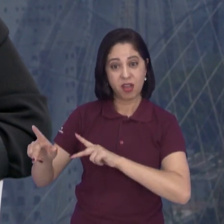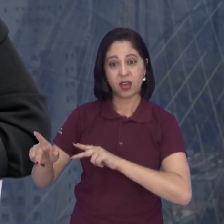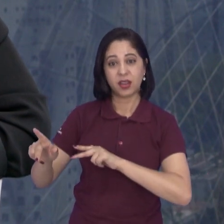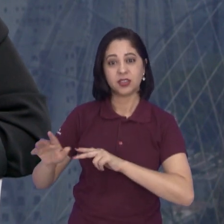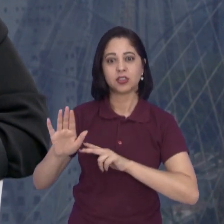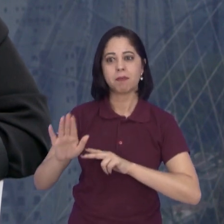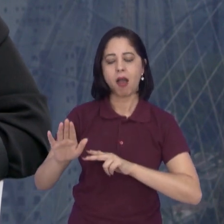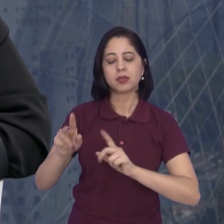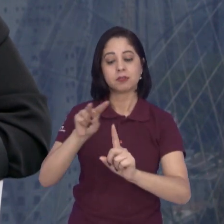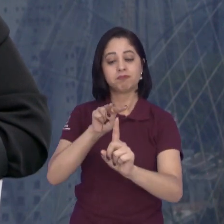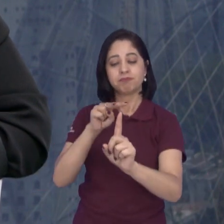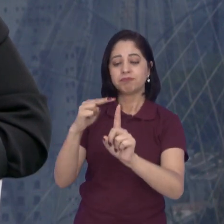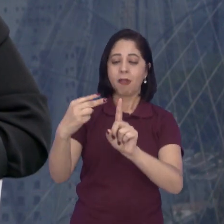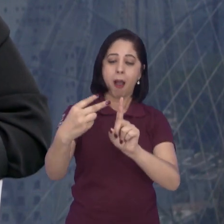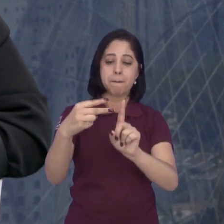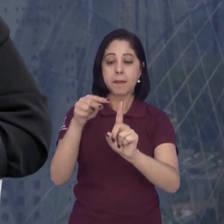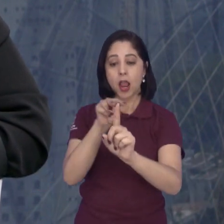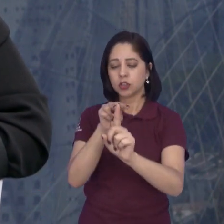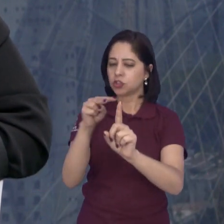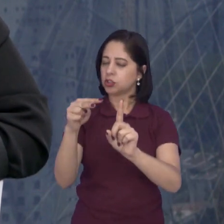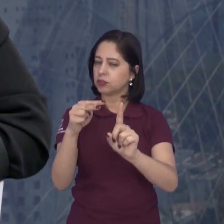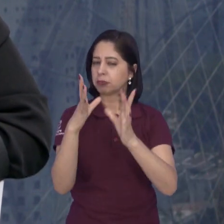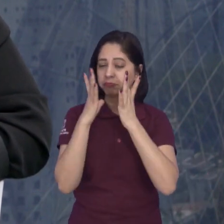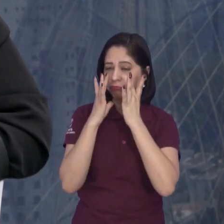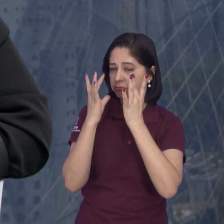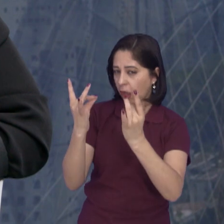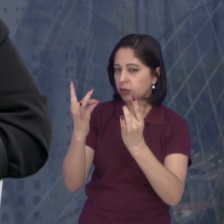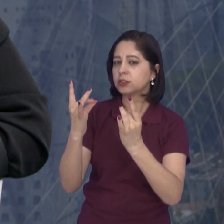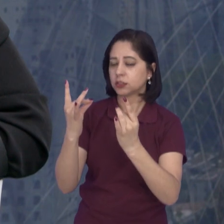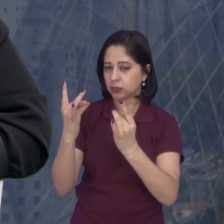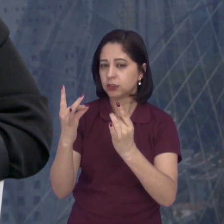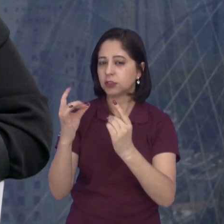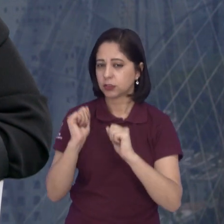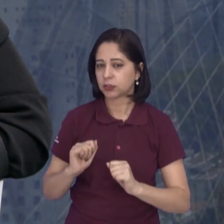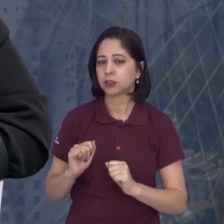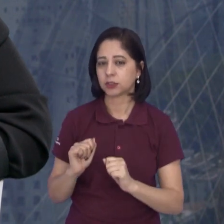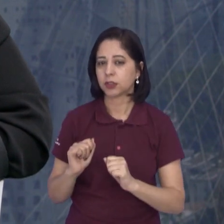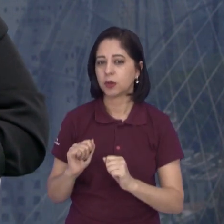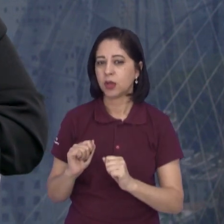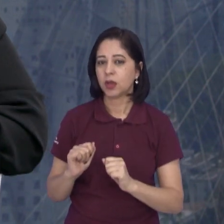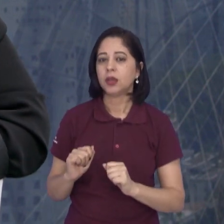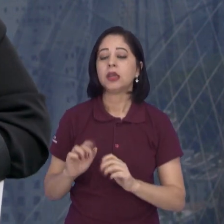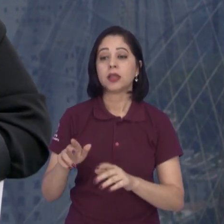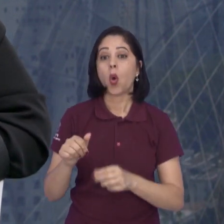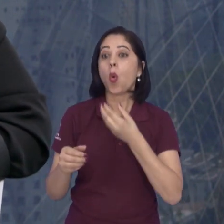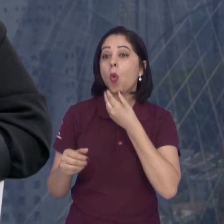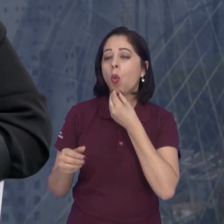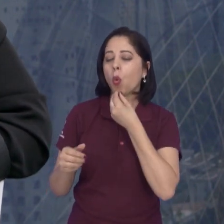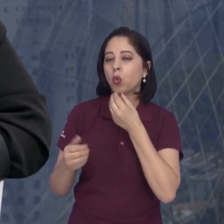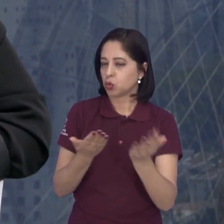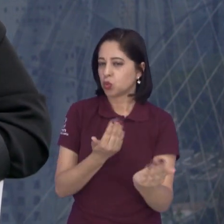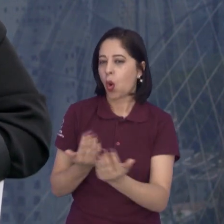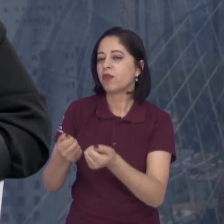mas um olhar antenado com o que está acontecendo, né? Enfim, de que não, as coisas não mudaram. E o menino colocou ali